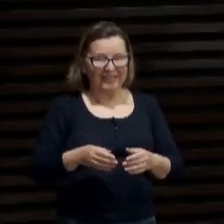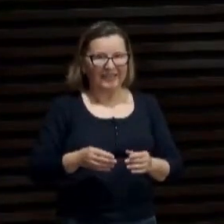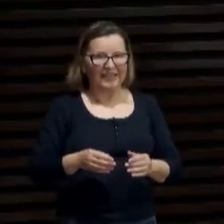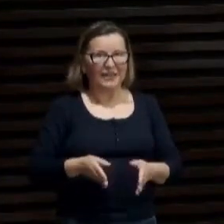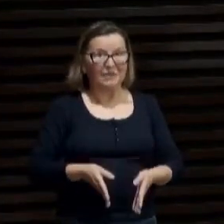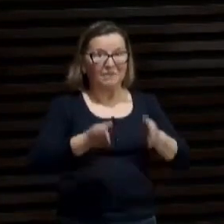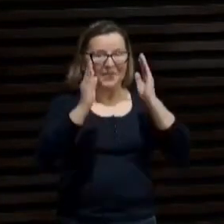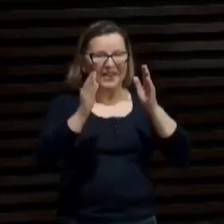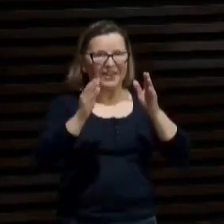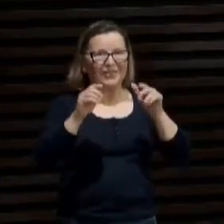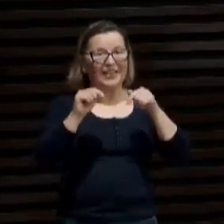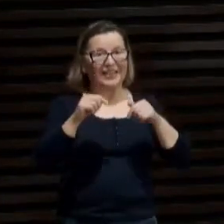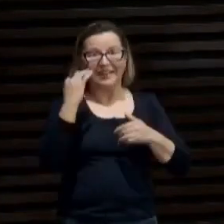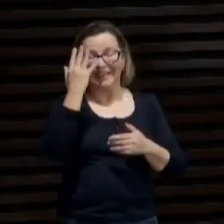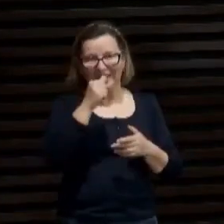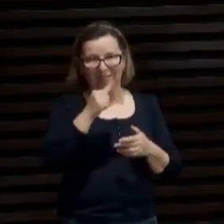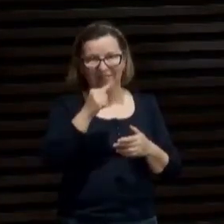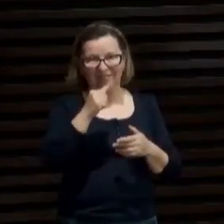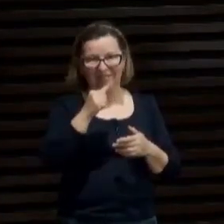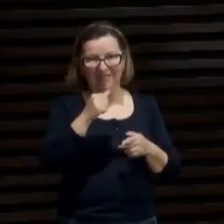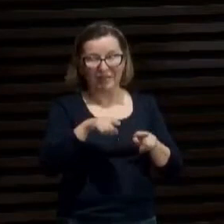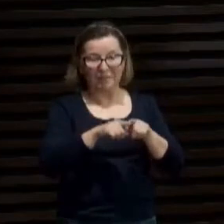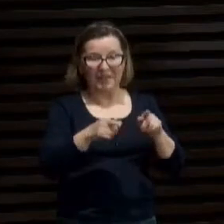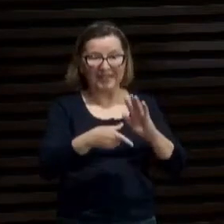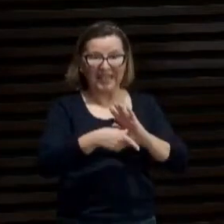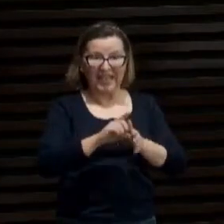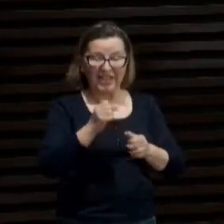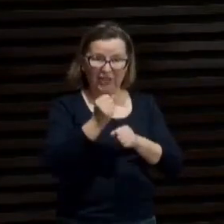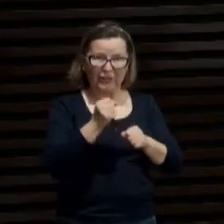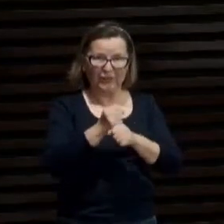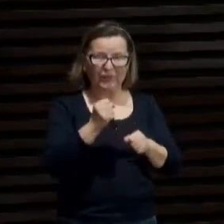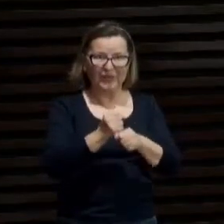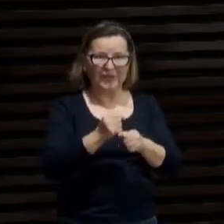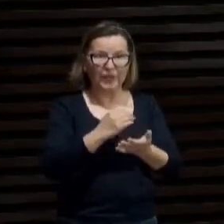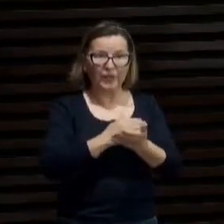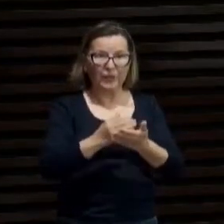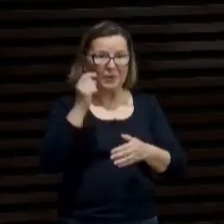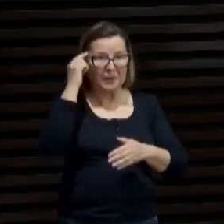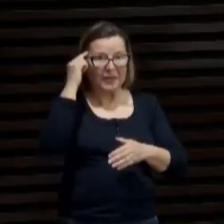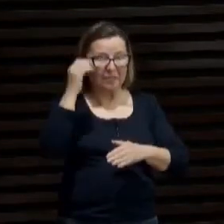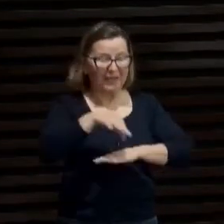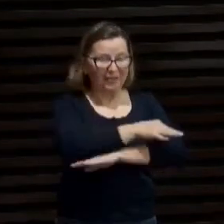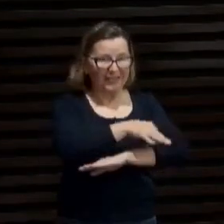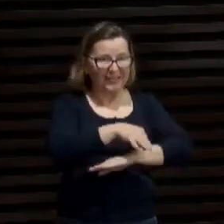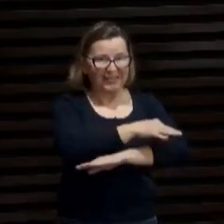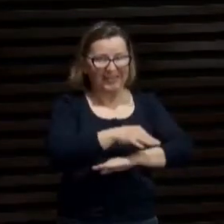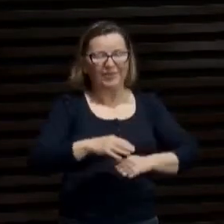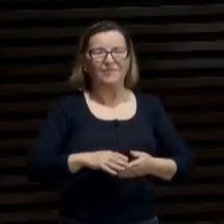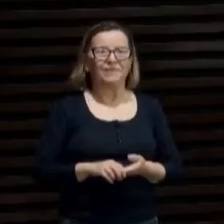aqui. Tudo começa na mente. O reverendo Hernandes Dias Lopes diz assim: a grande batalha da vida é ganha ou perdida na área do